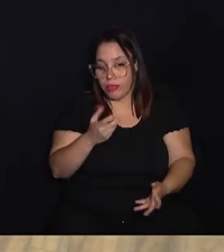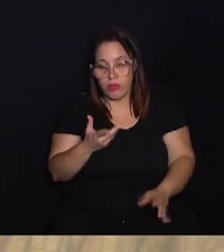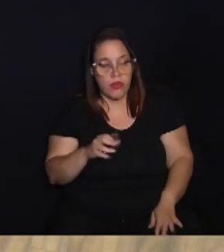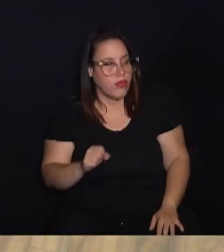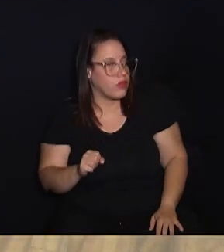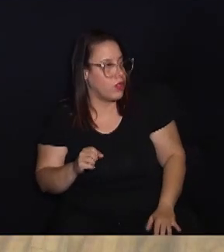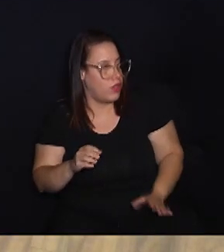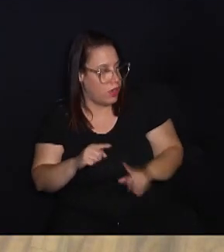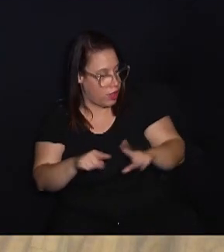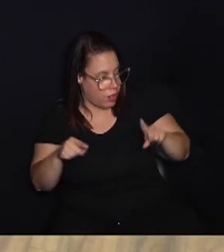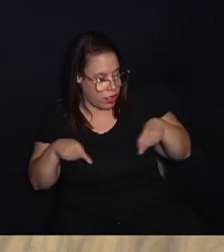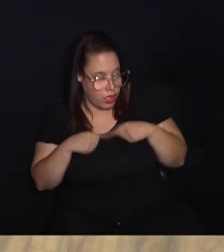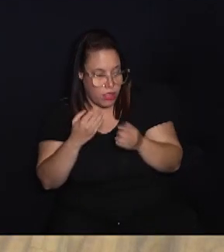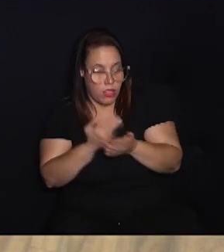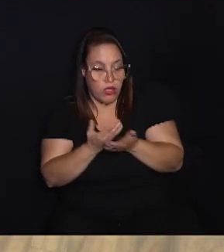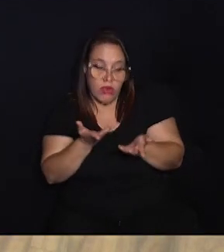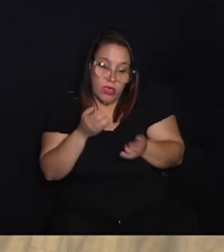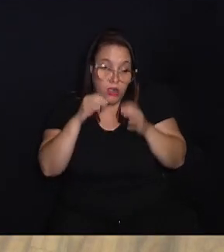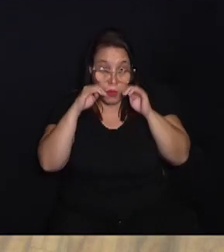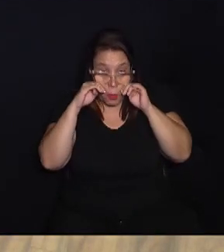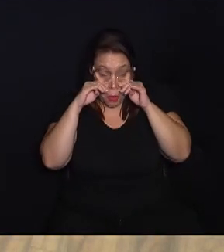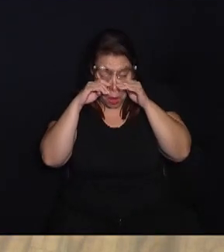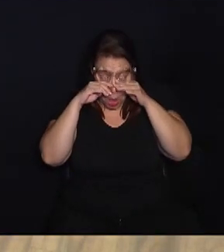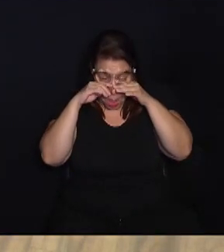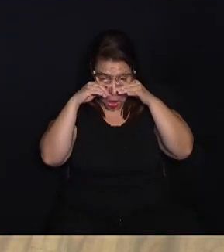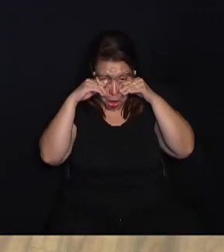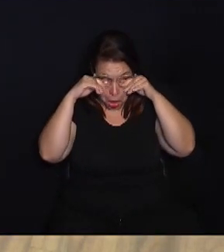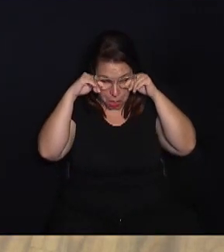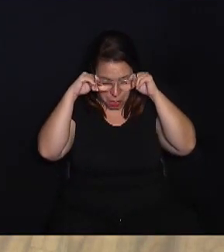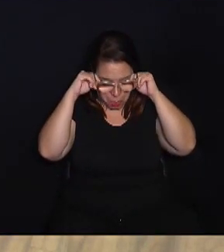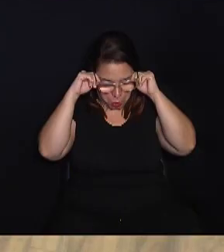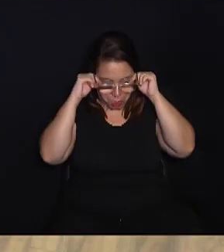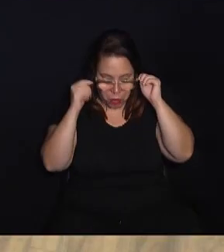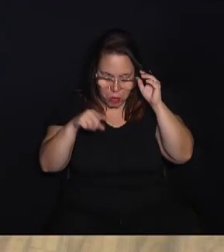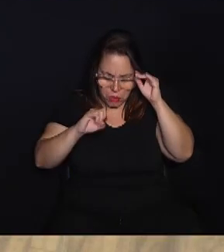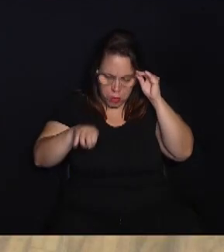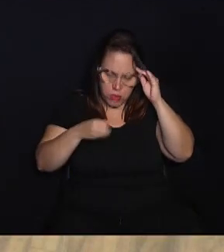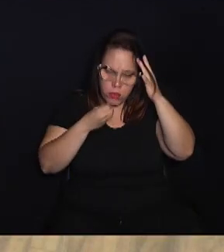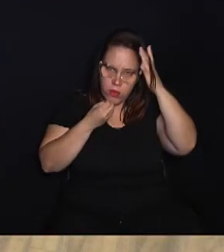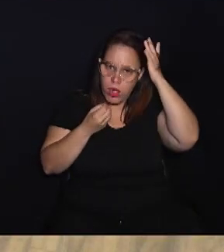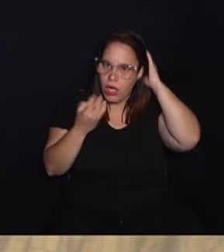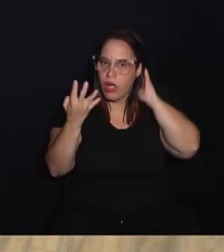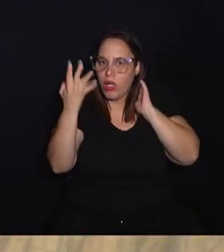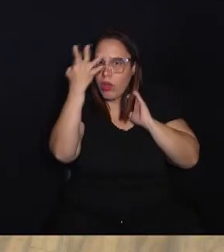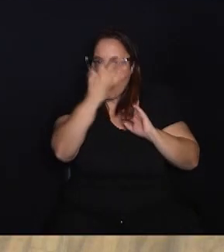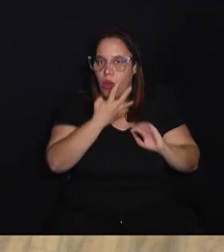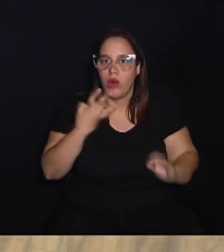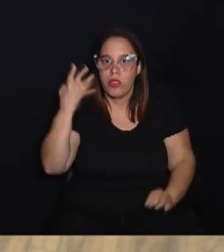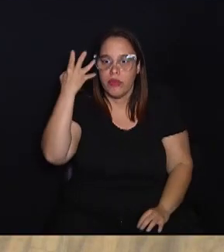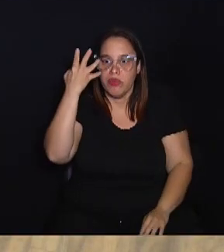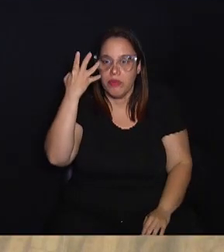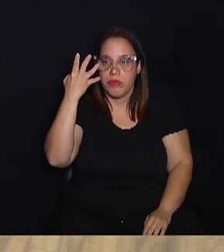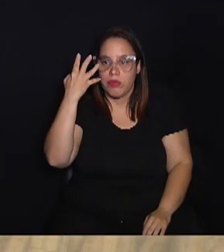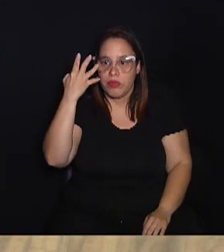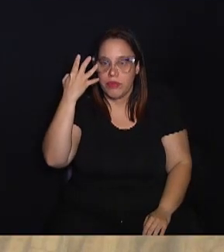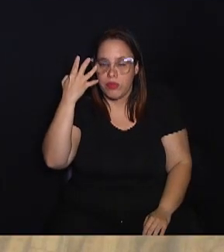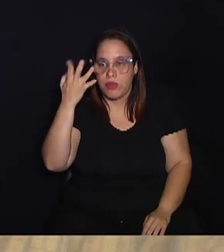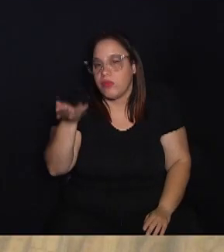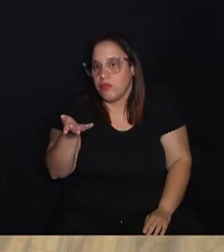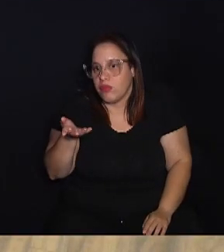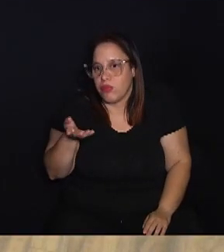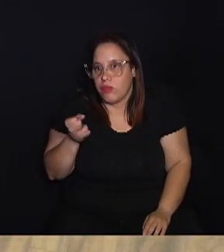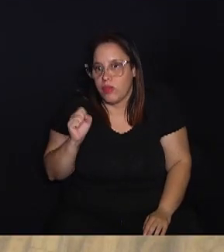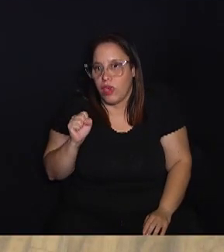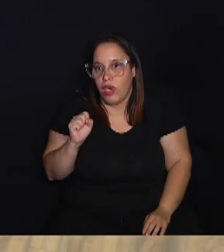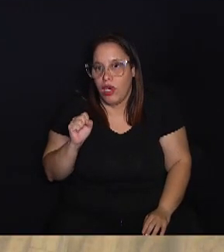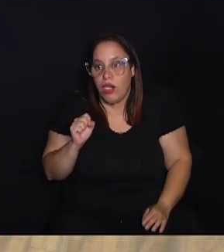de aula, tá certo? Talvez ali fosse uma oportunidade, pelo menos 4 horas, 5 que as escolas passam na escola. Não é impedir